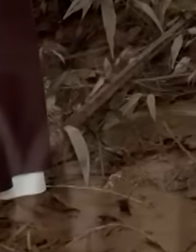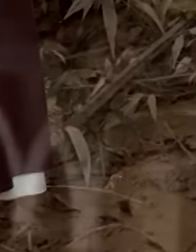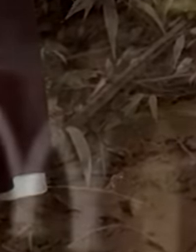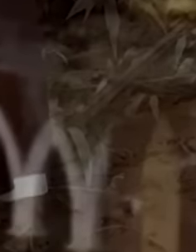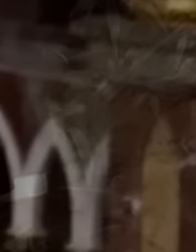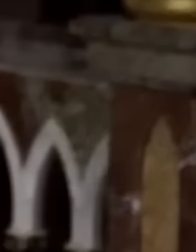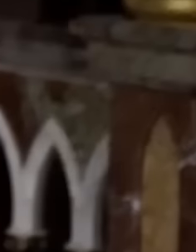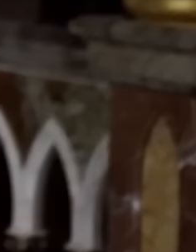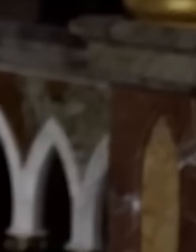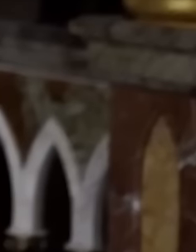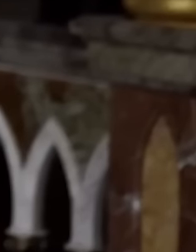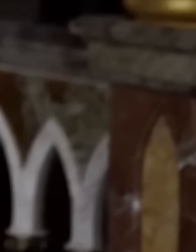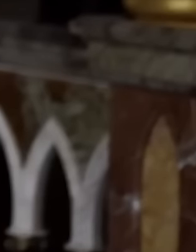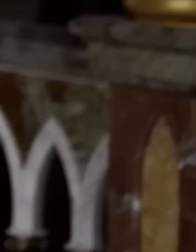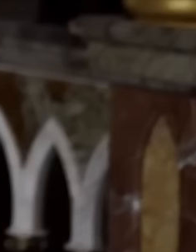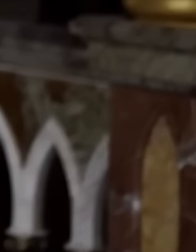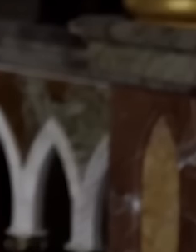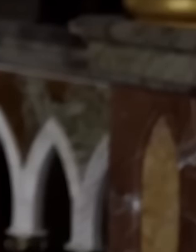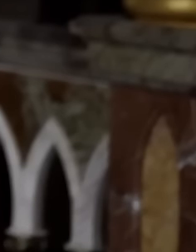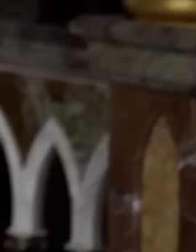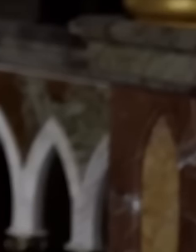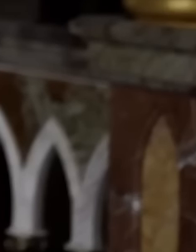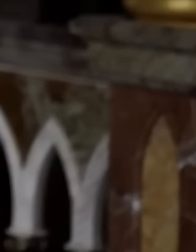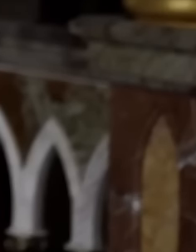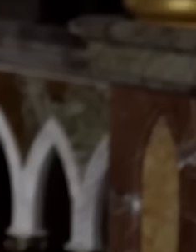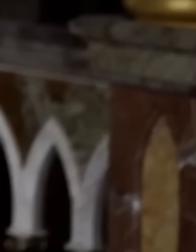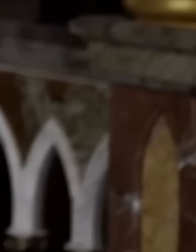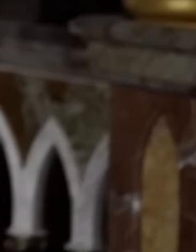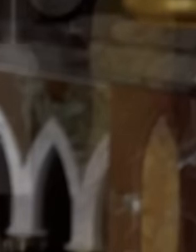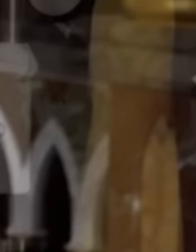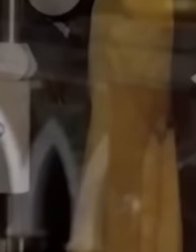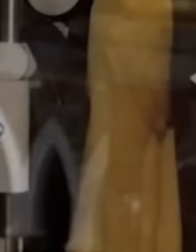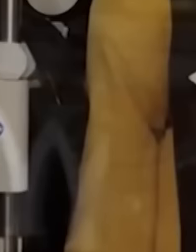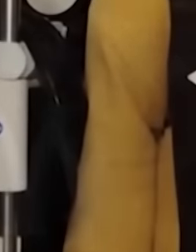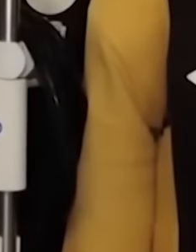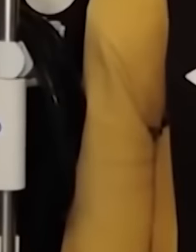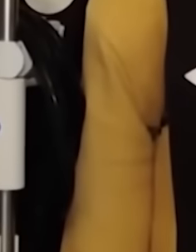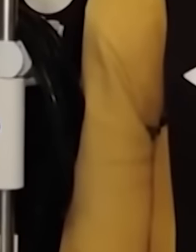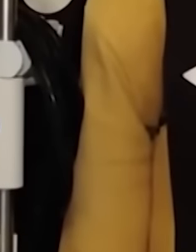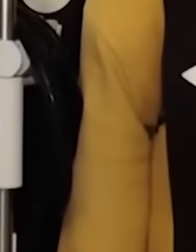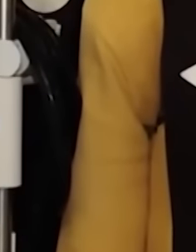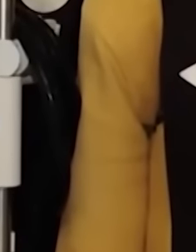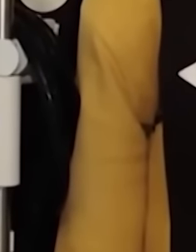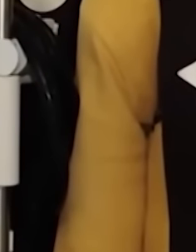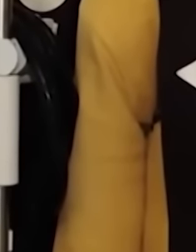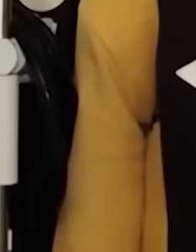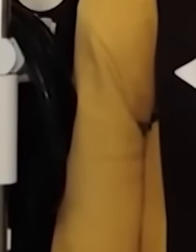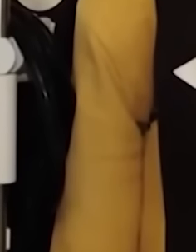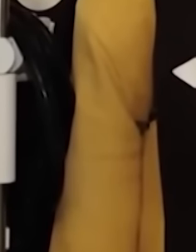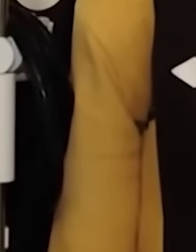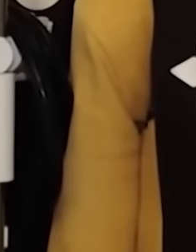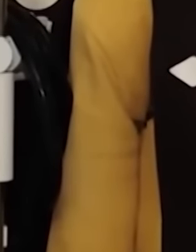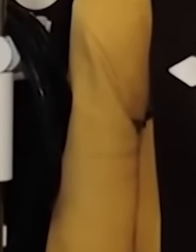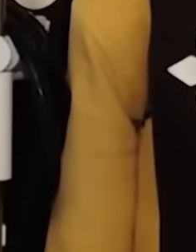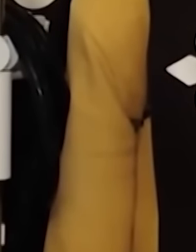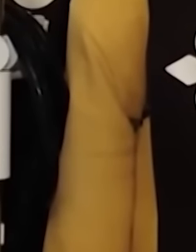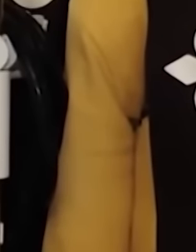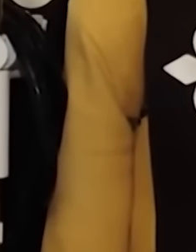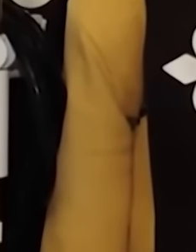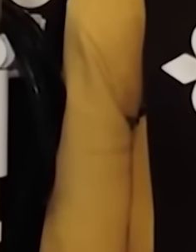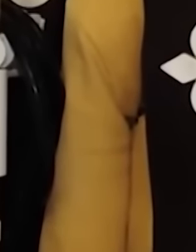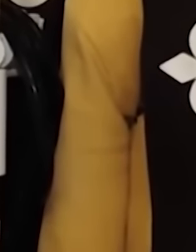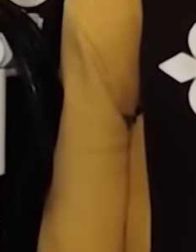Brasil, pessoas foram ajudadas a evangelizar também, mas às vezes faltavam os meios e o Monsenhor João quis